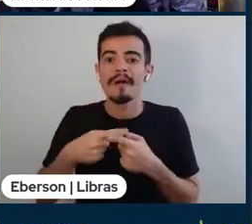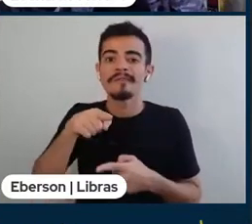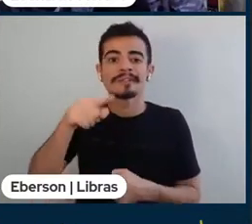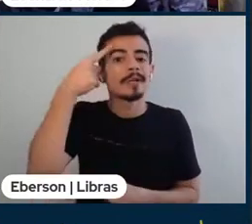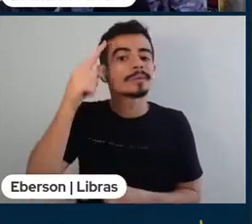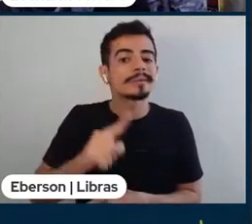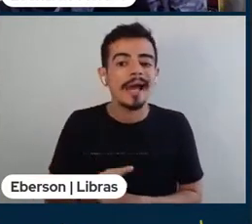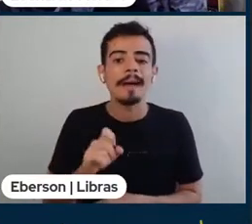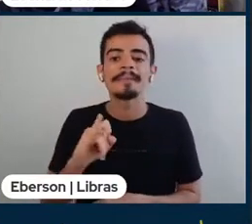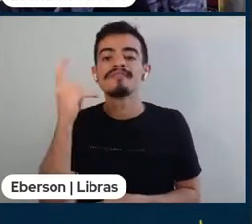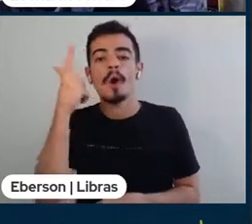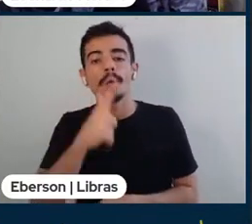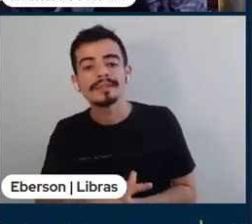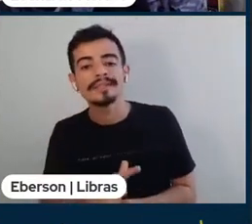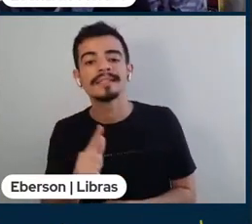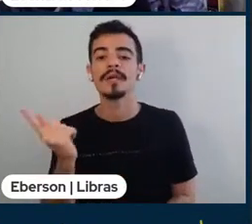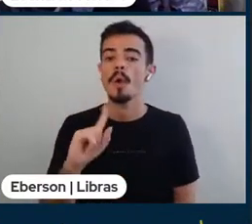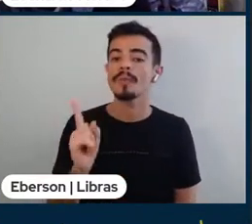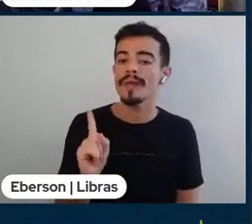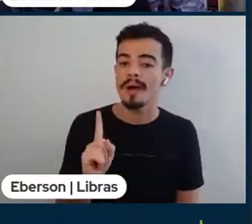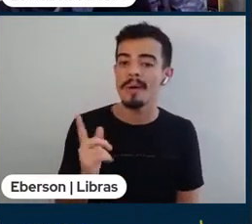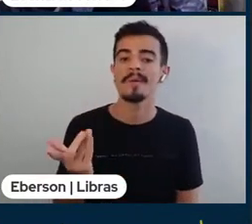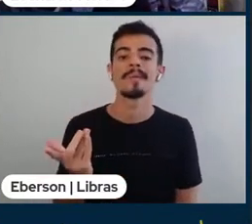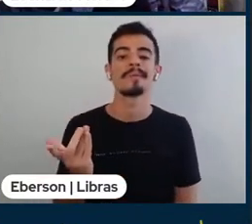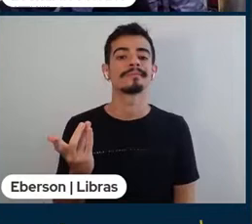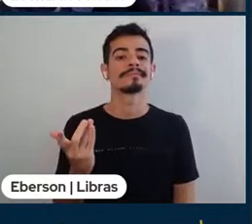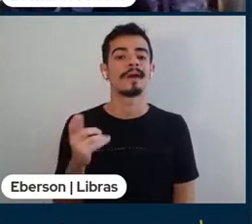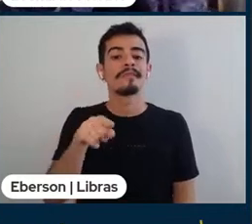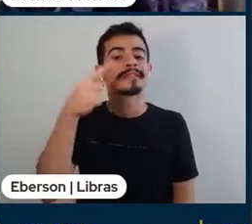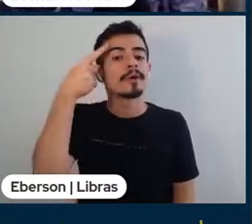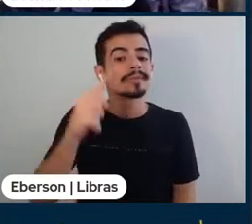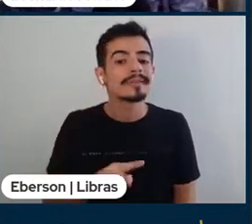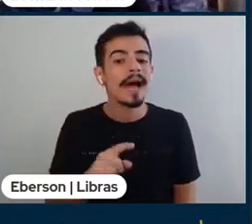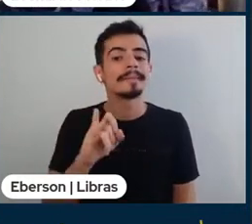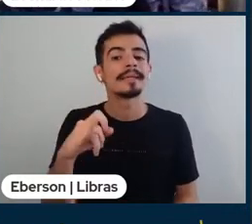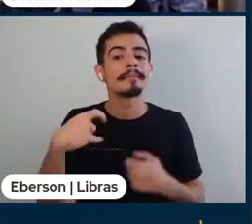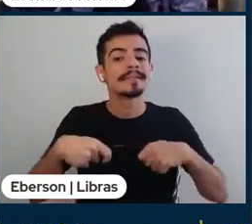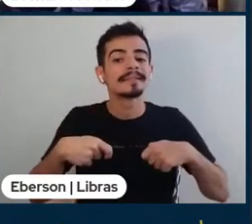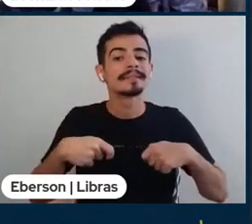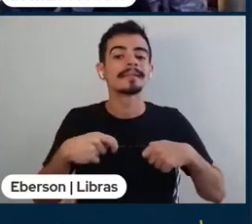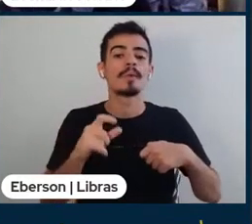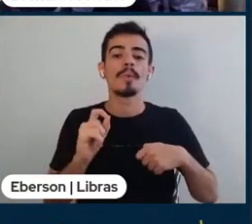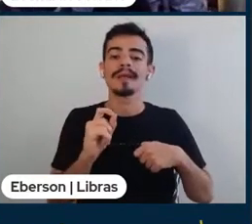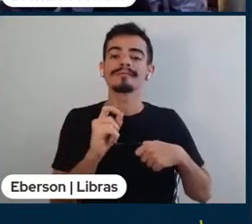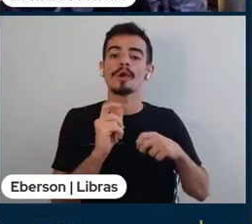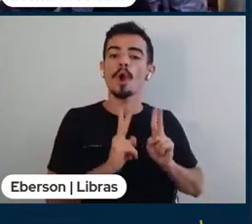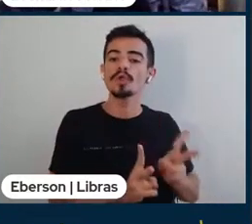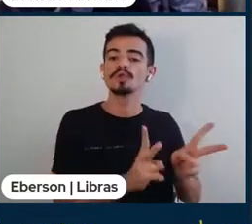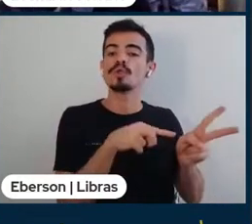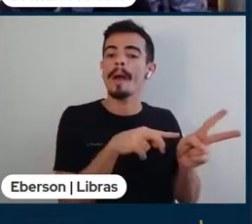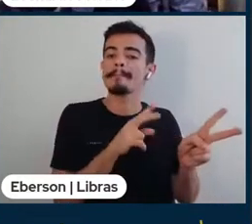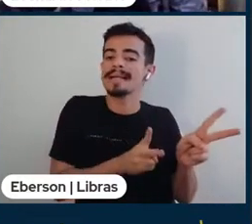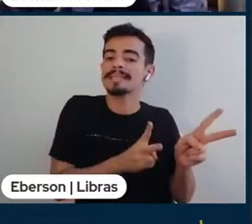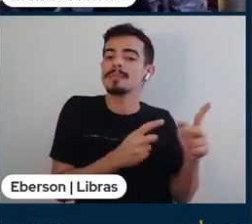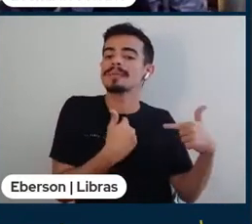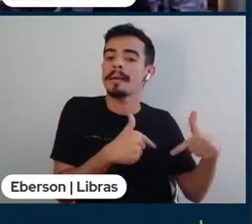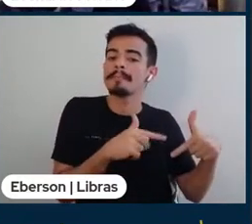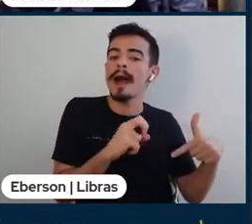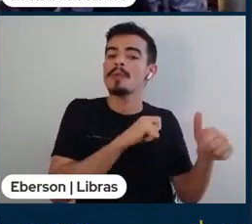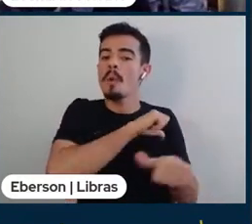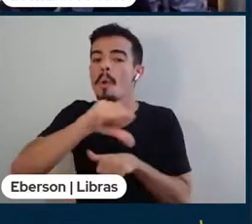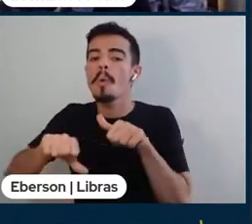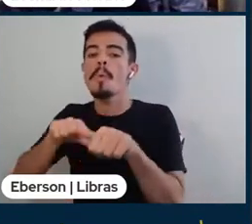vai conseguir, você não sabe se você vai ter que continuar fazendo aquilo que você já não quer mais fazer. E por um ano eu continuei